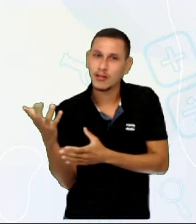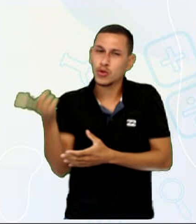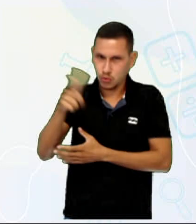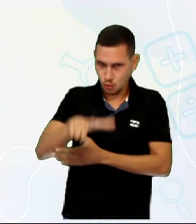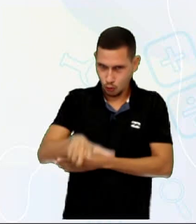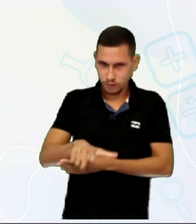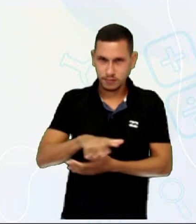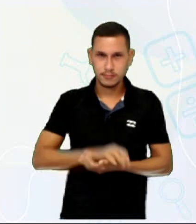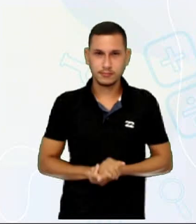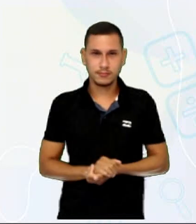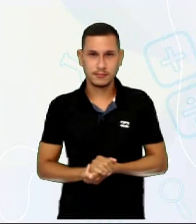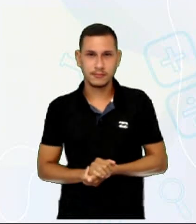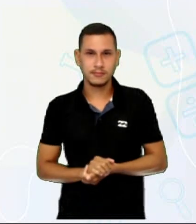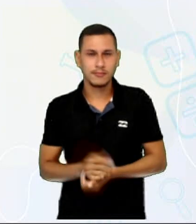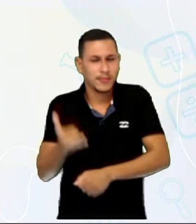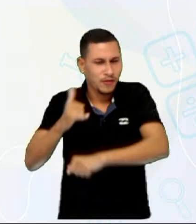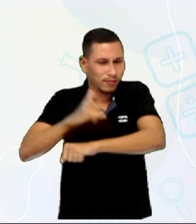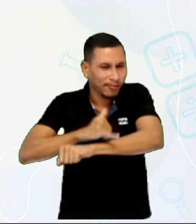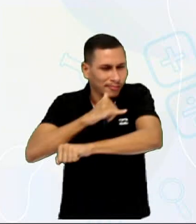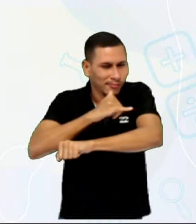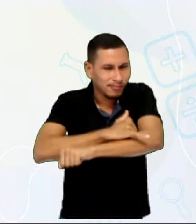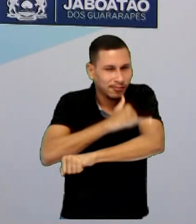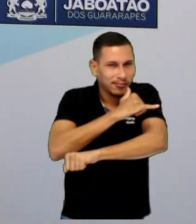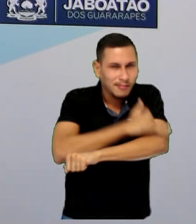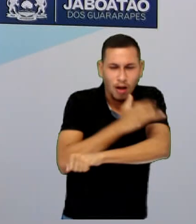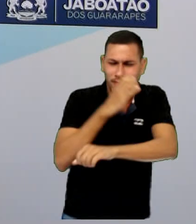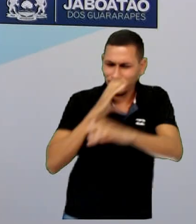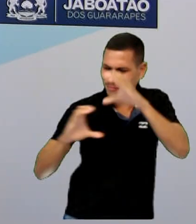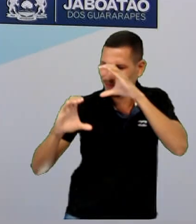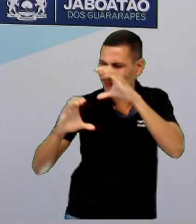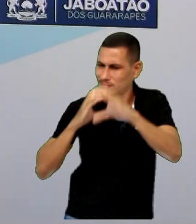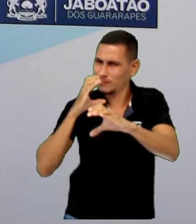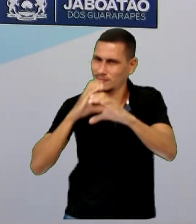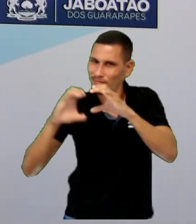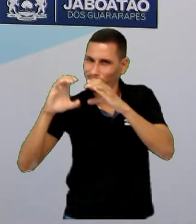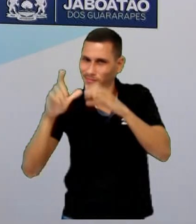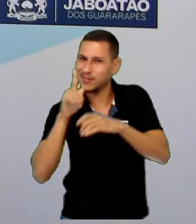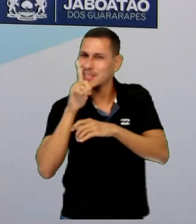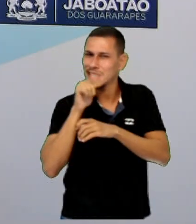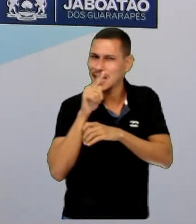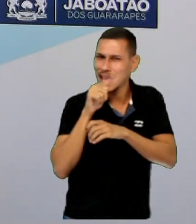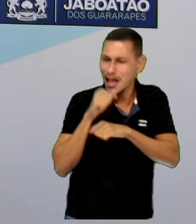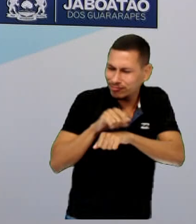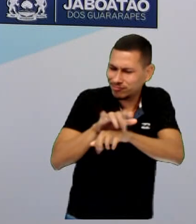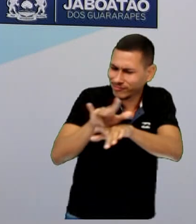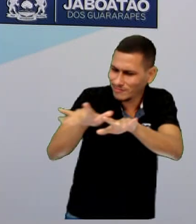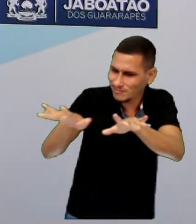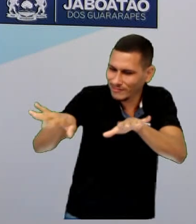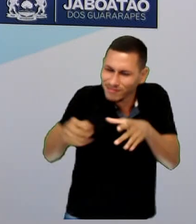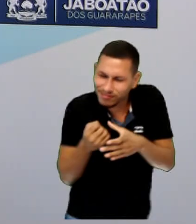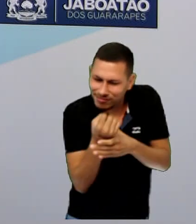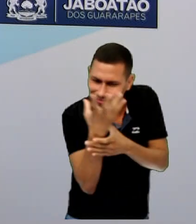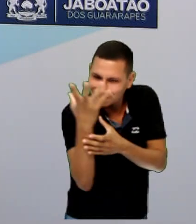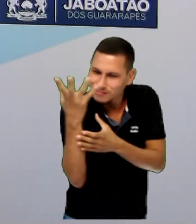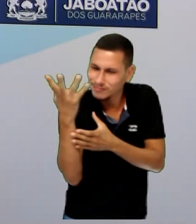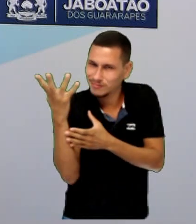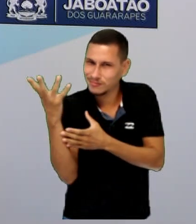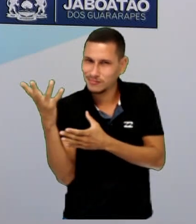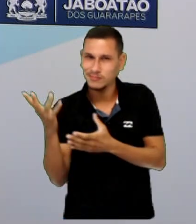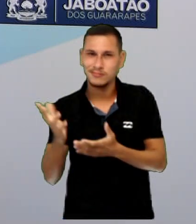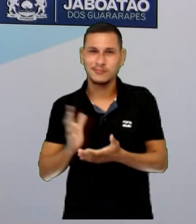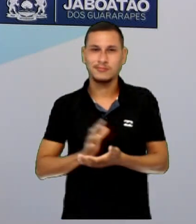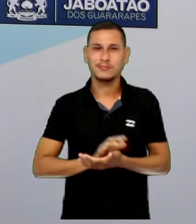novo. É assim que o sapo canta na lagoa, sua toada improvisada em